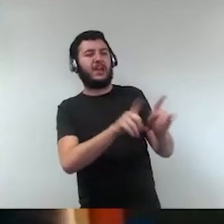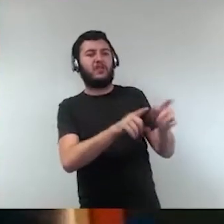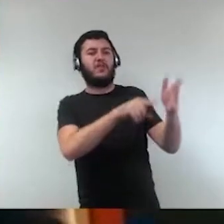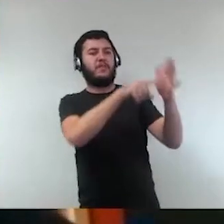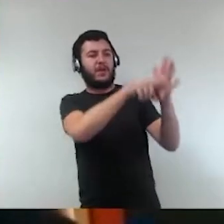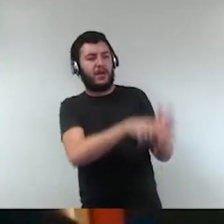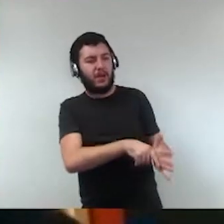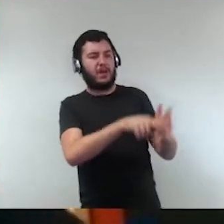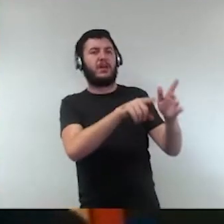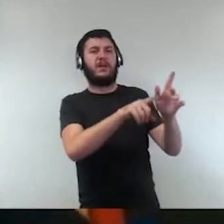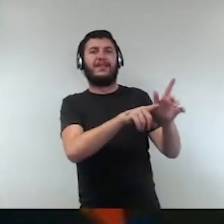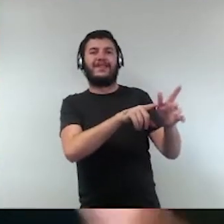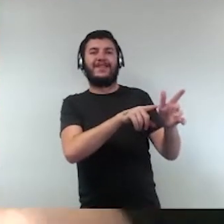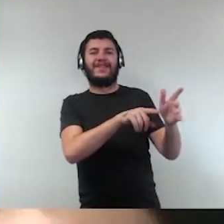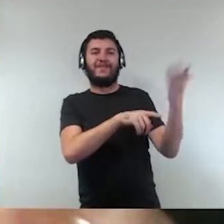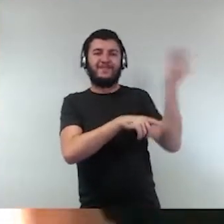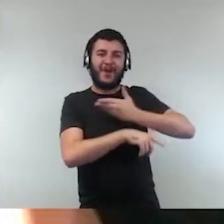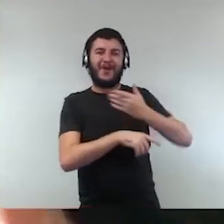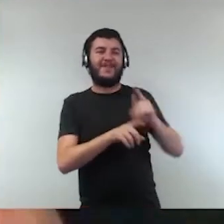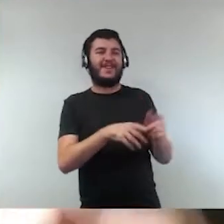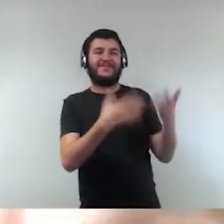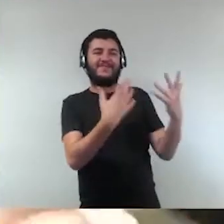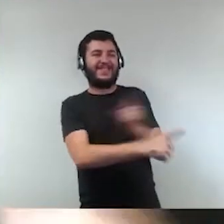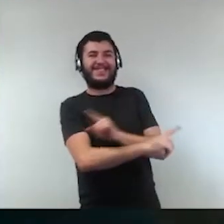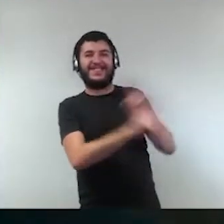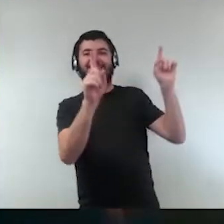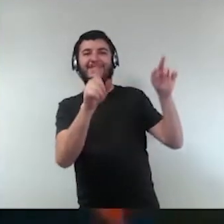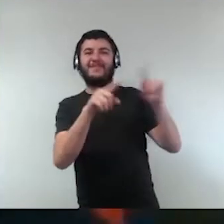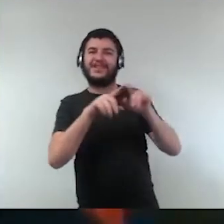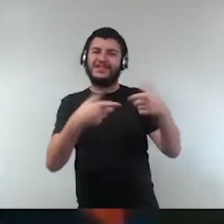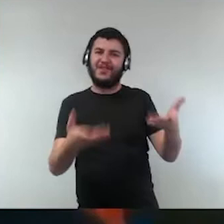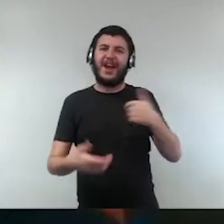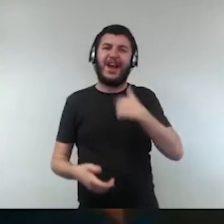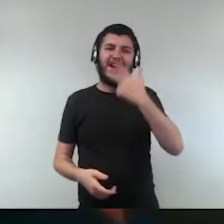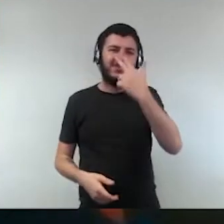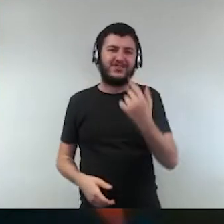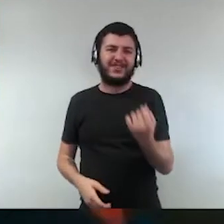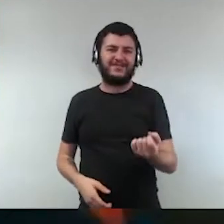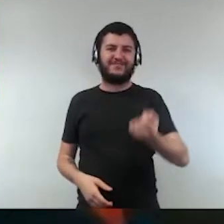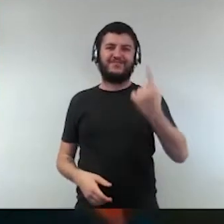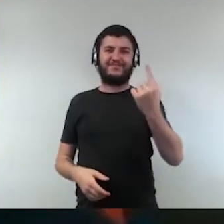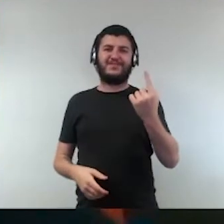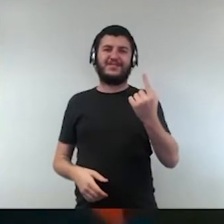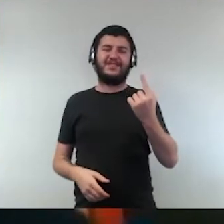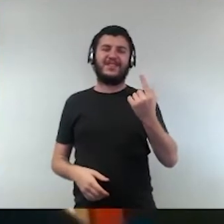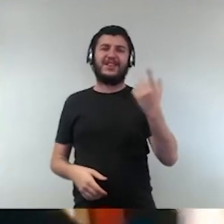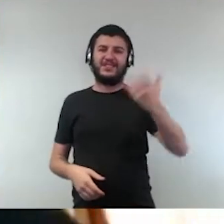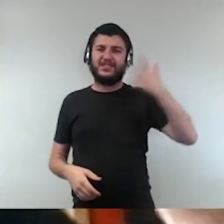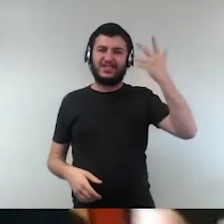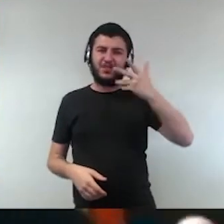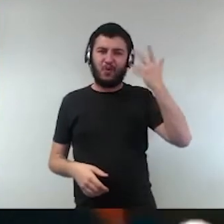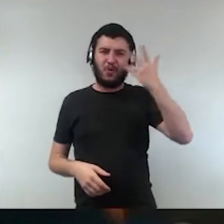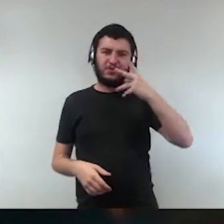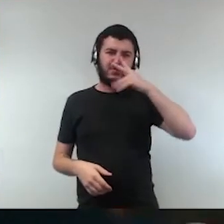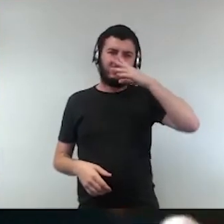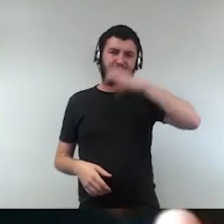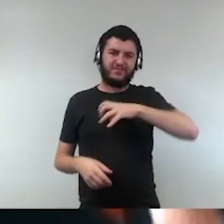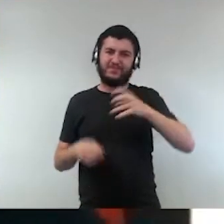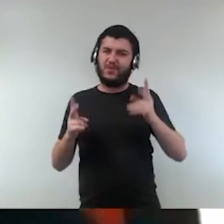último. Eu acho pouco provável que um discurso assim persista. A